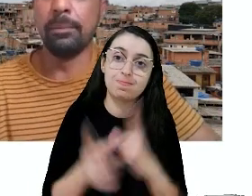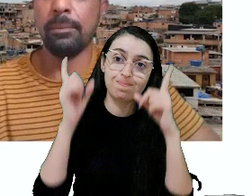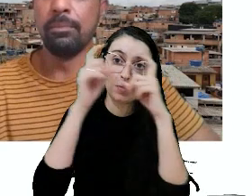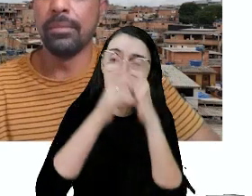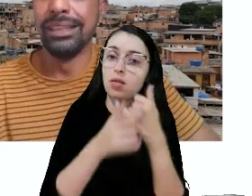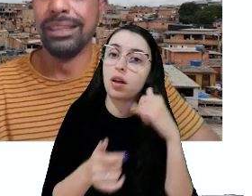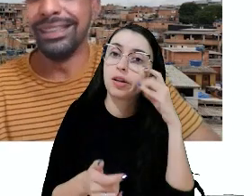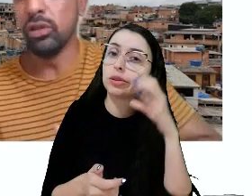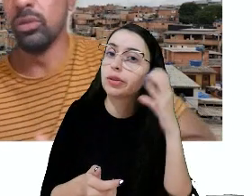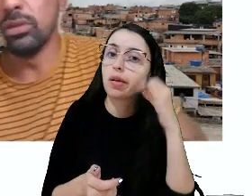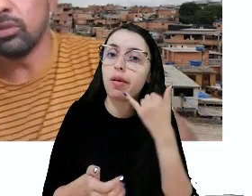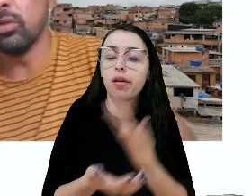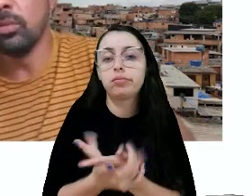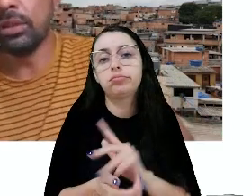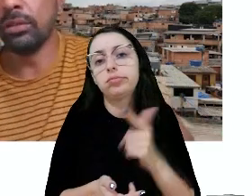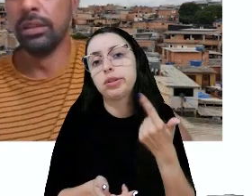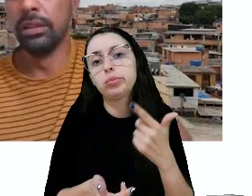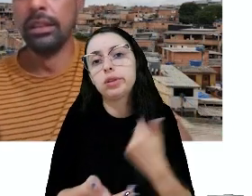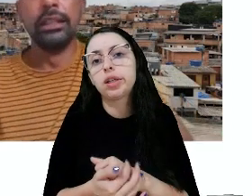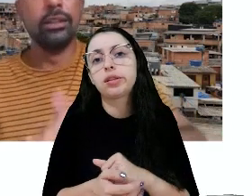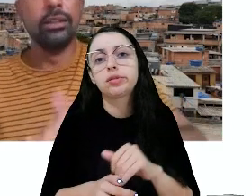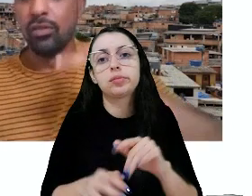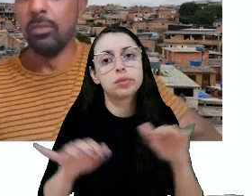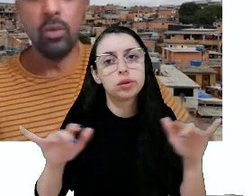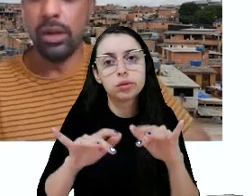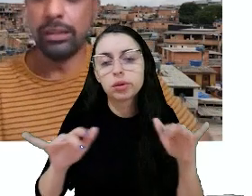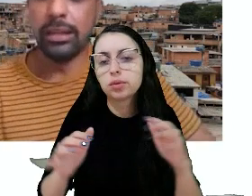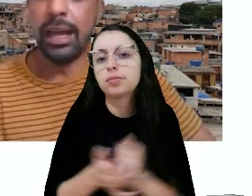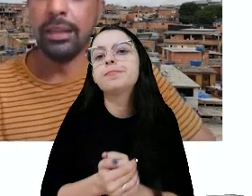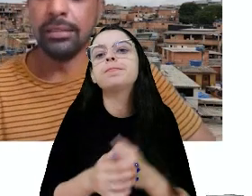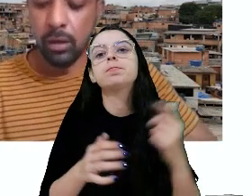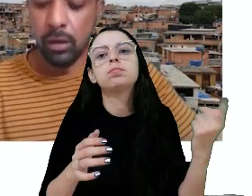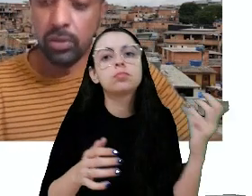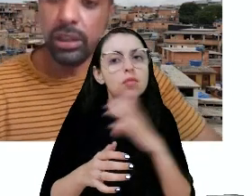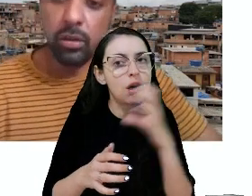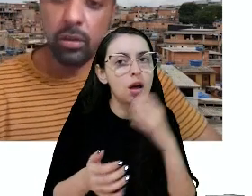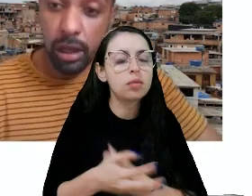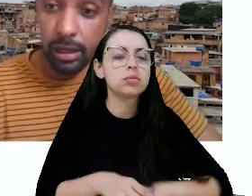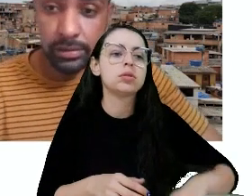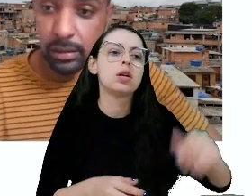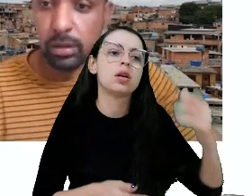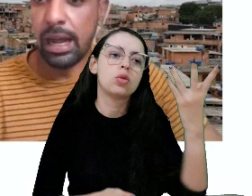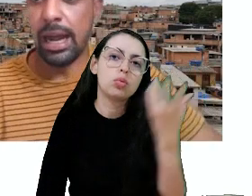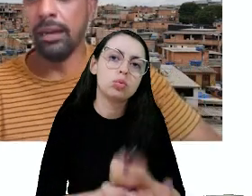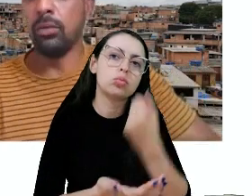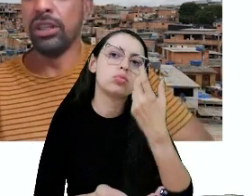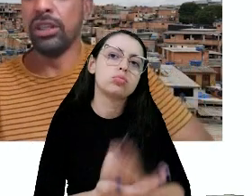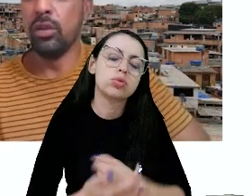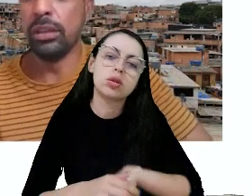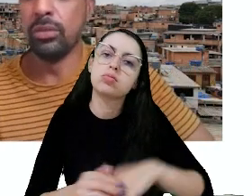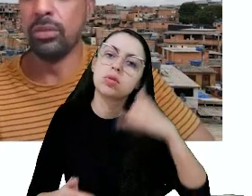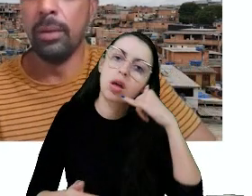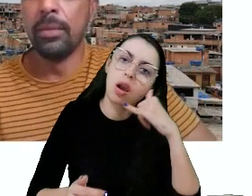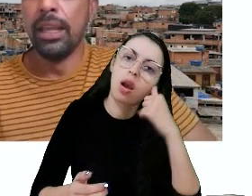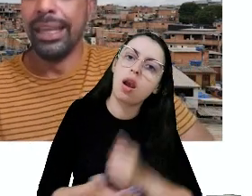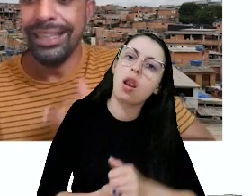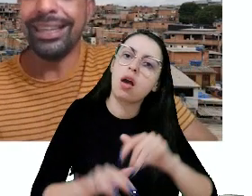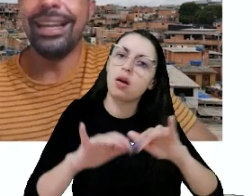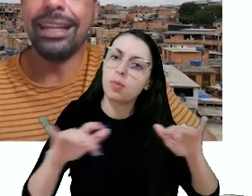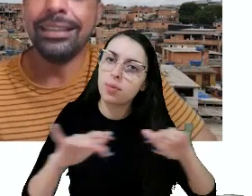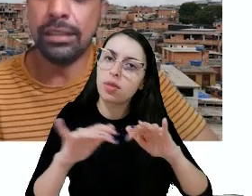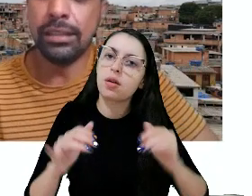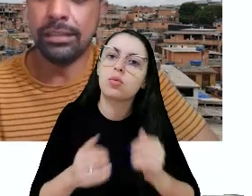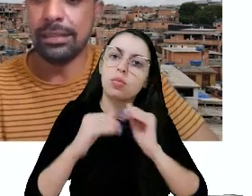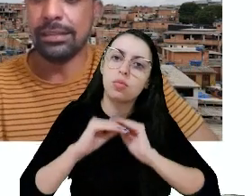tem celular, nem todo mundo está com seu computador. Então, vamos correr atrás, conseguir celular, conseguir computador